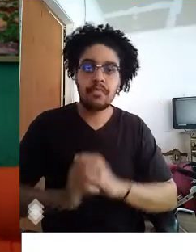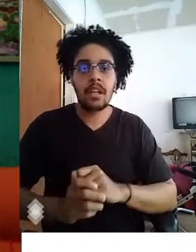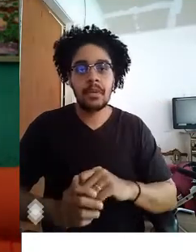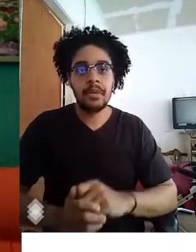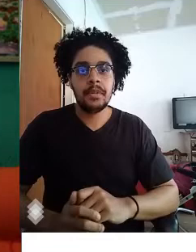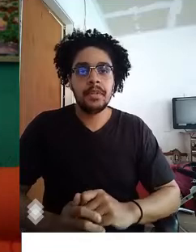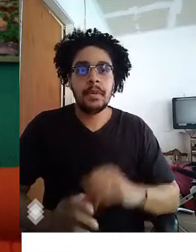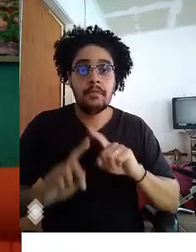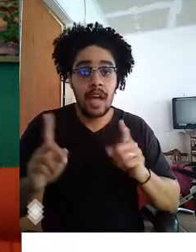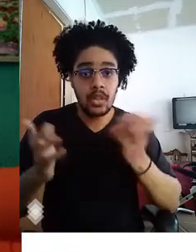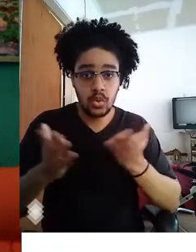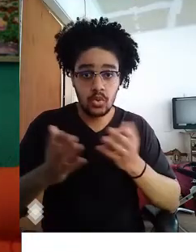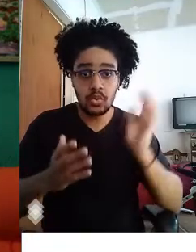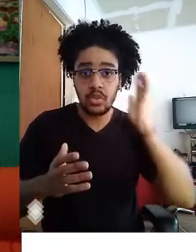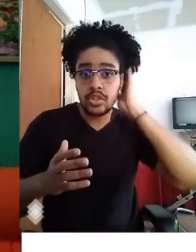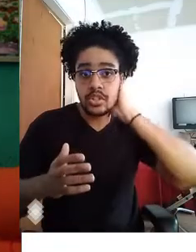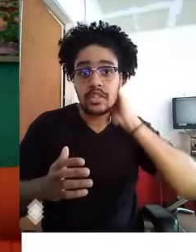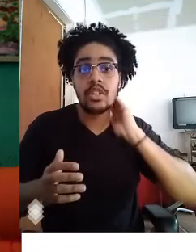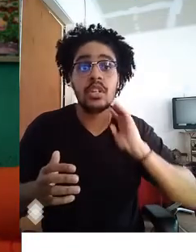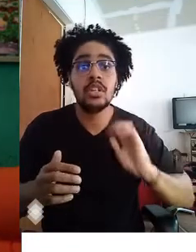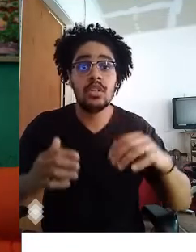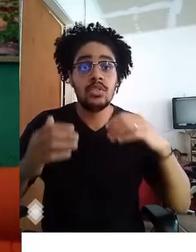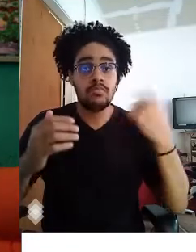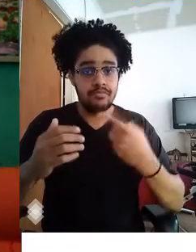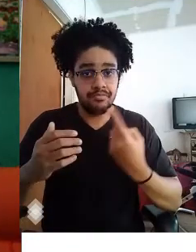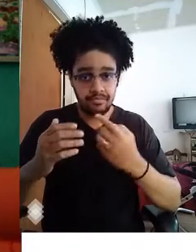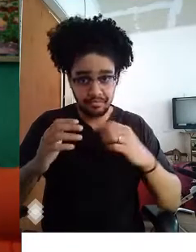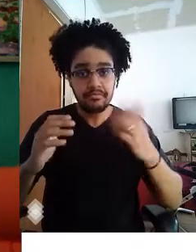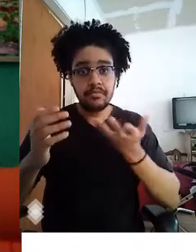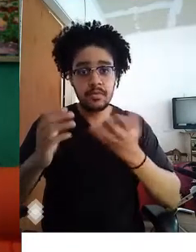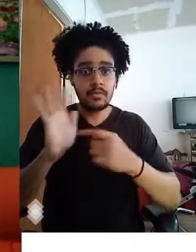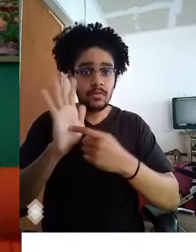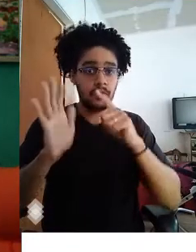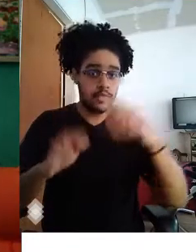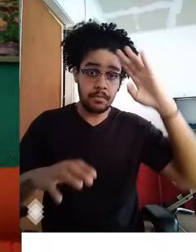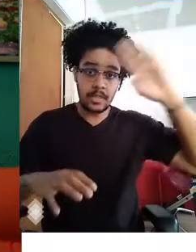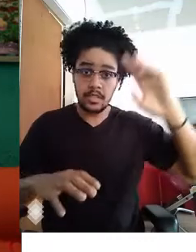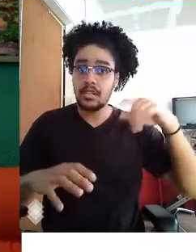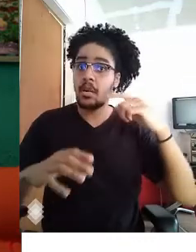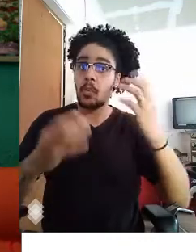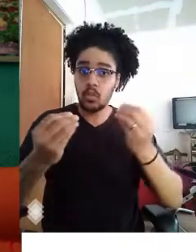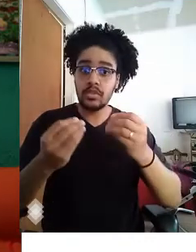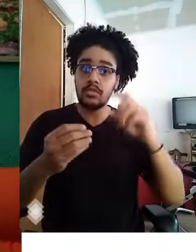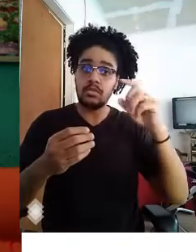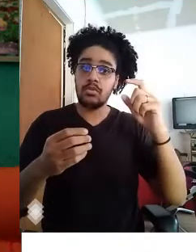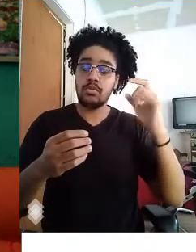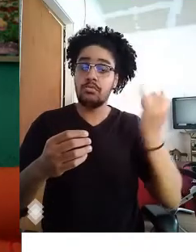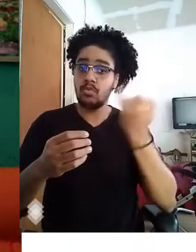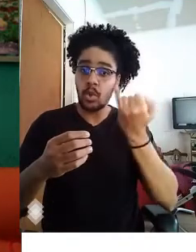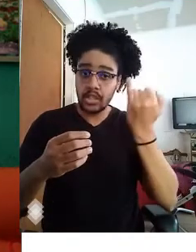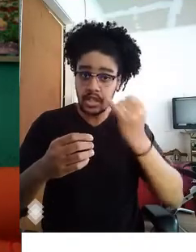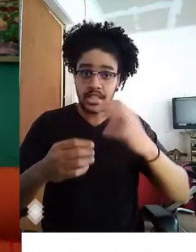Isso posto, né, o que a gente quer mostrar para vocês é que e principalmente, né, esqueci de um fato muito importante, a crise